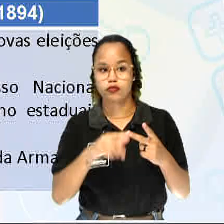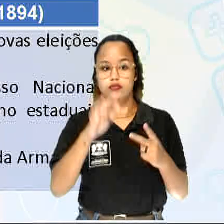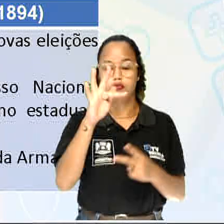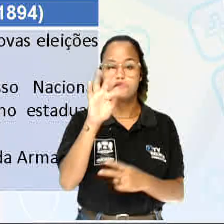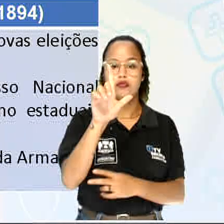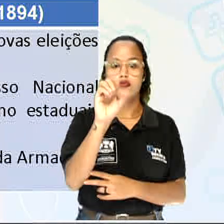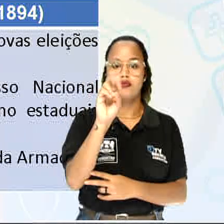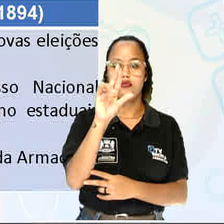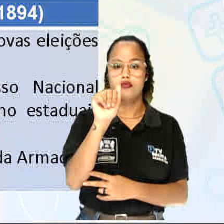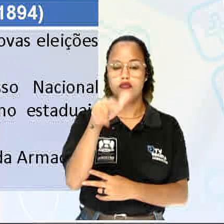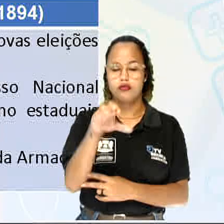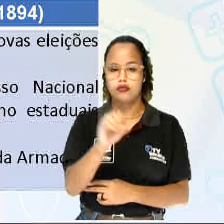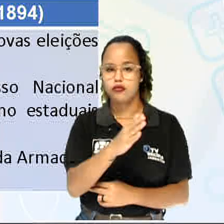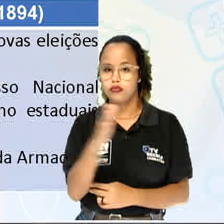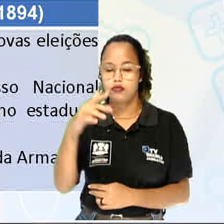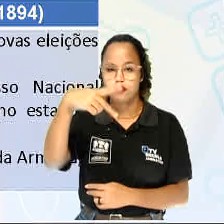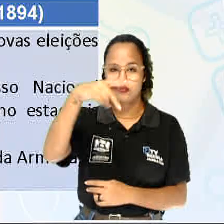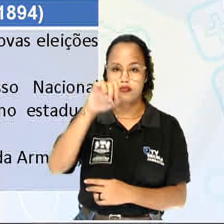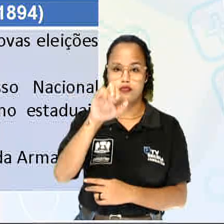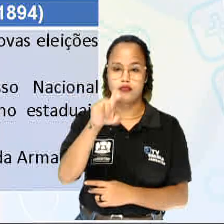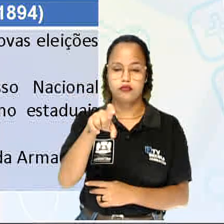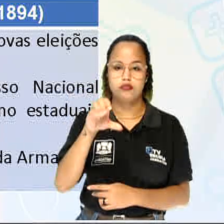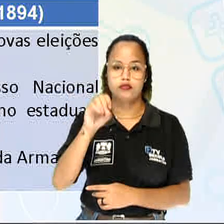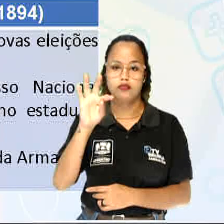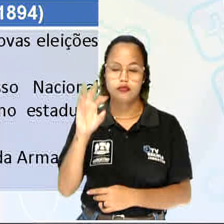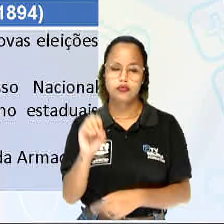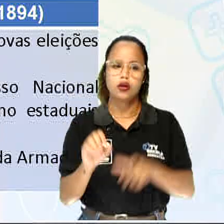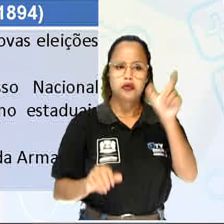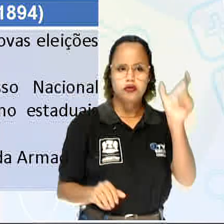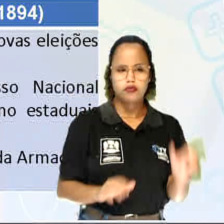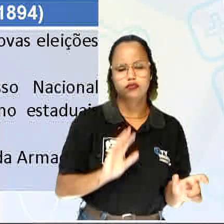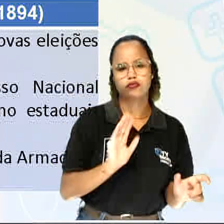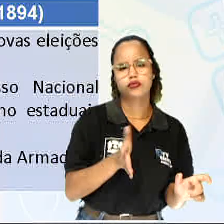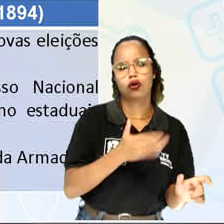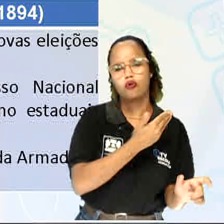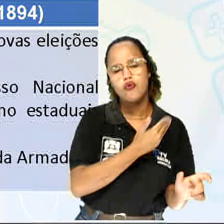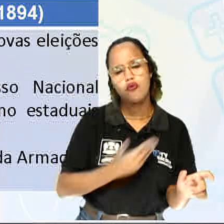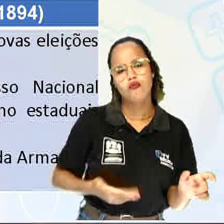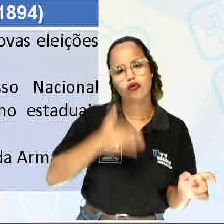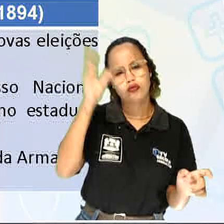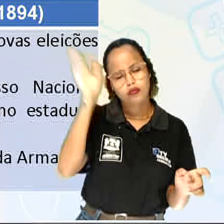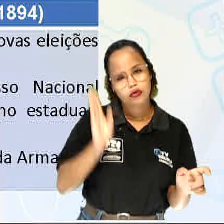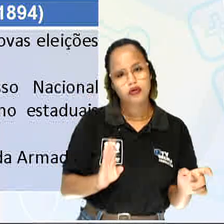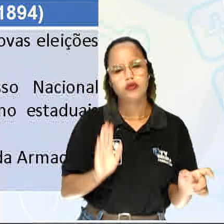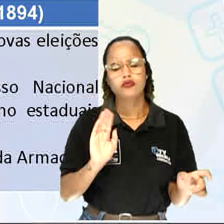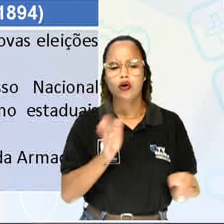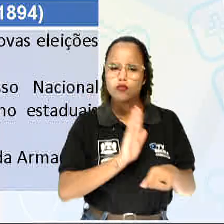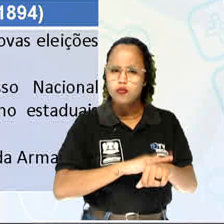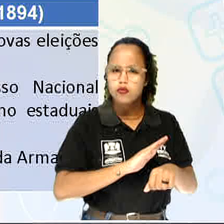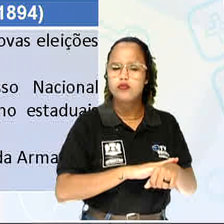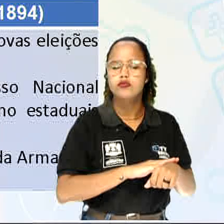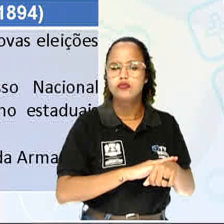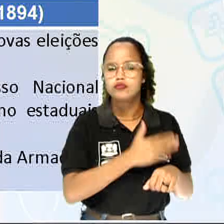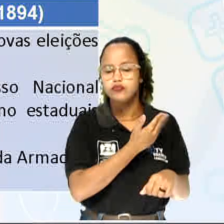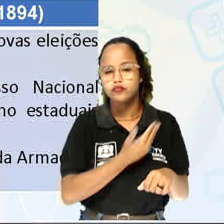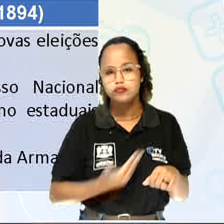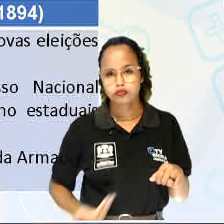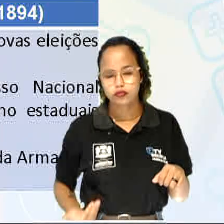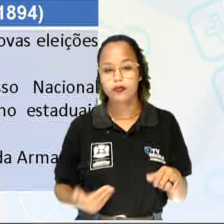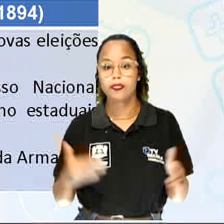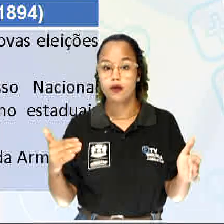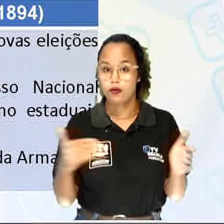vice. Deodoro da Fonseca havia assumido o governo brasileiro desde esse momento do governo provisório e agora,